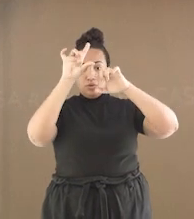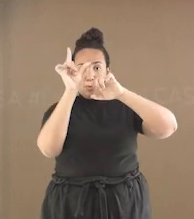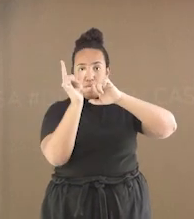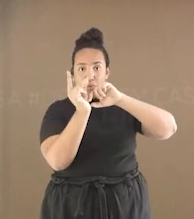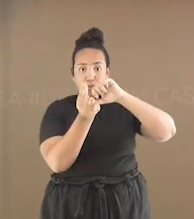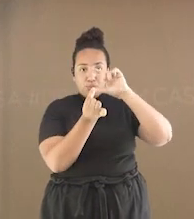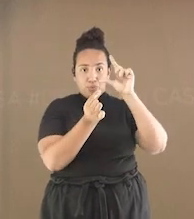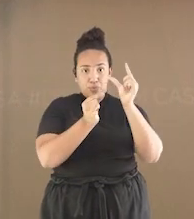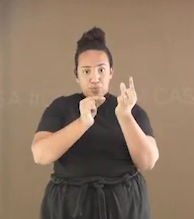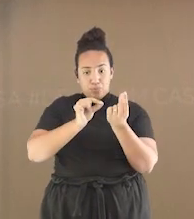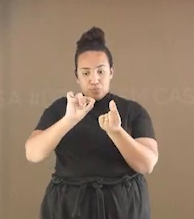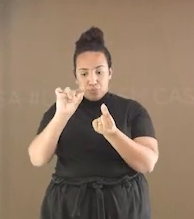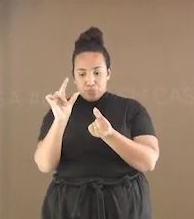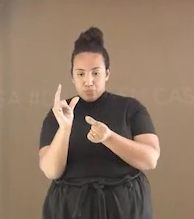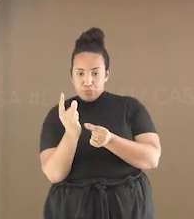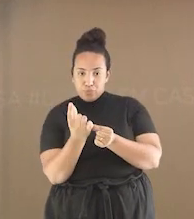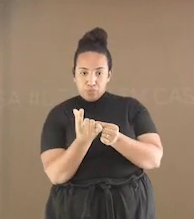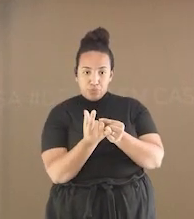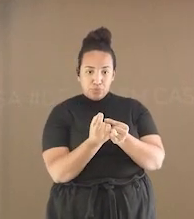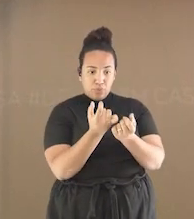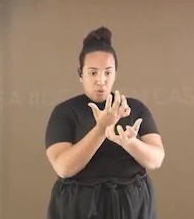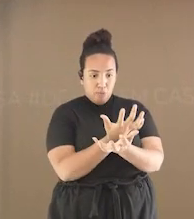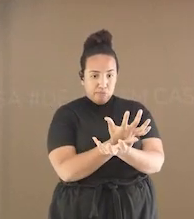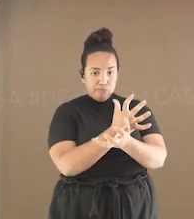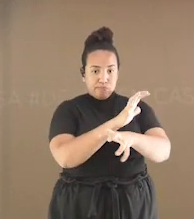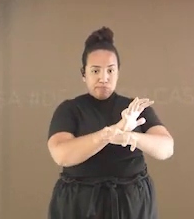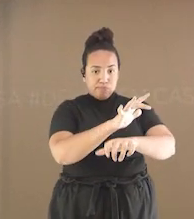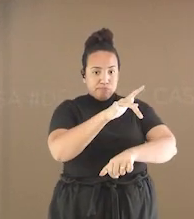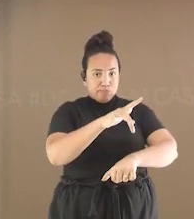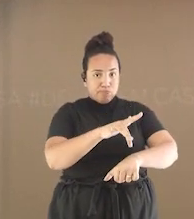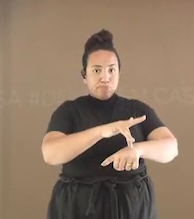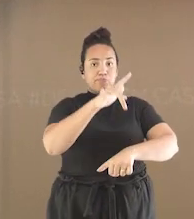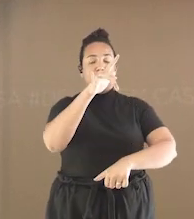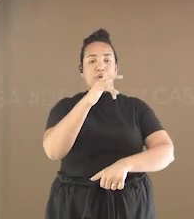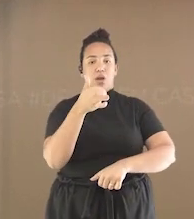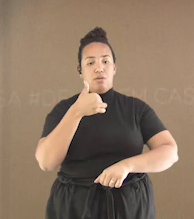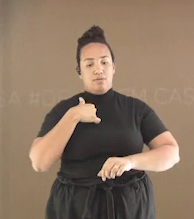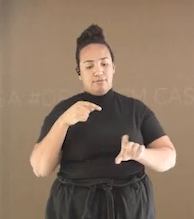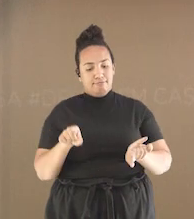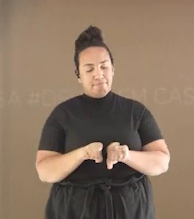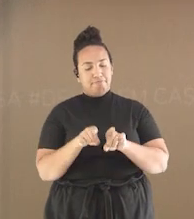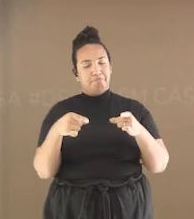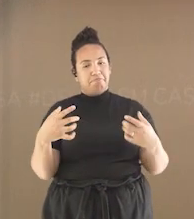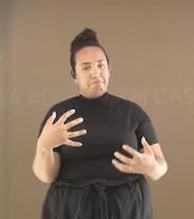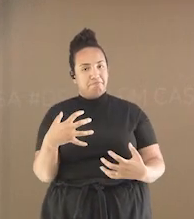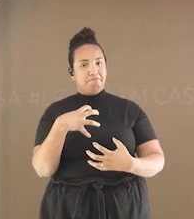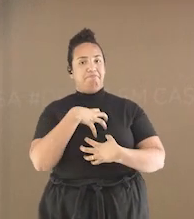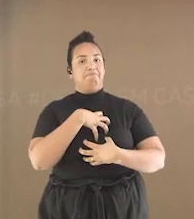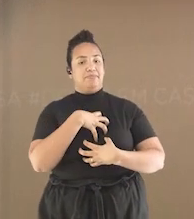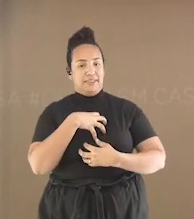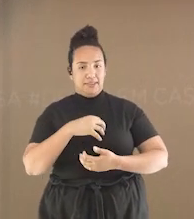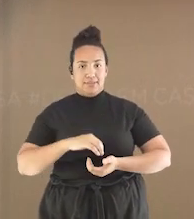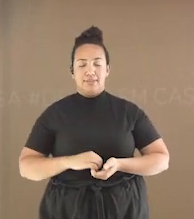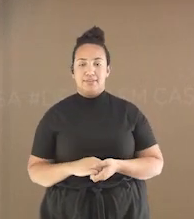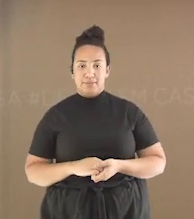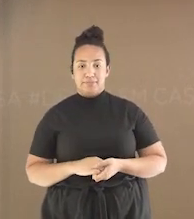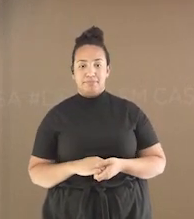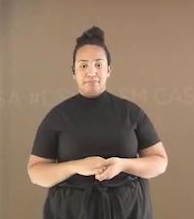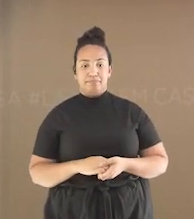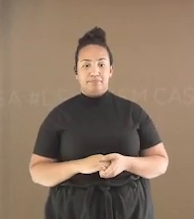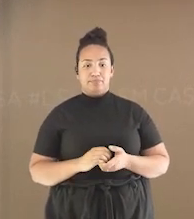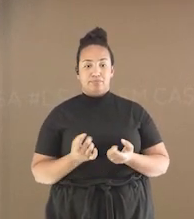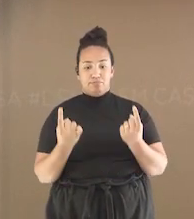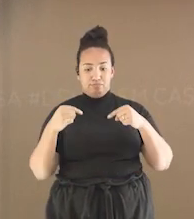que caiu sobre o chão seco do meu sertão, te digo, me fez também chover. Logo